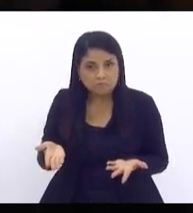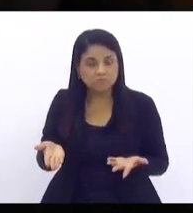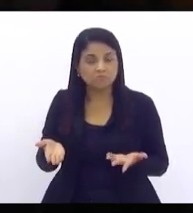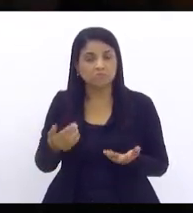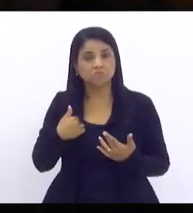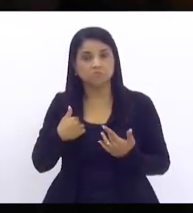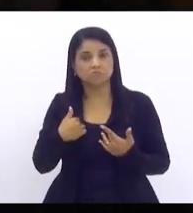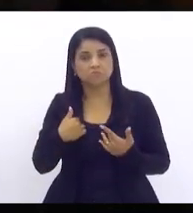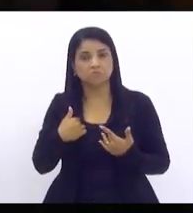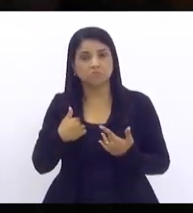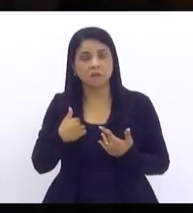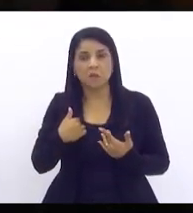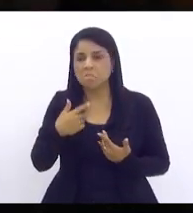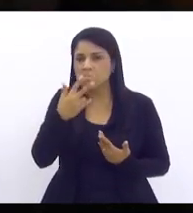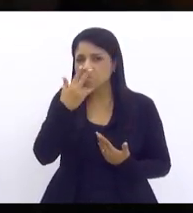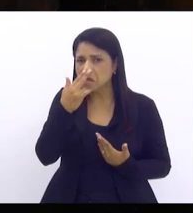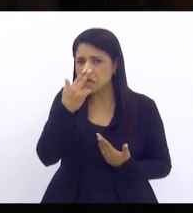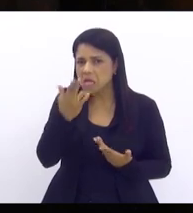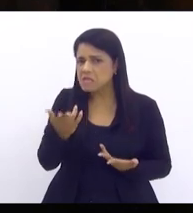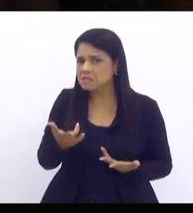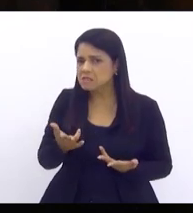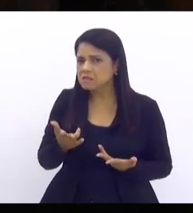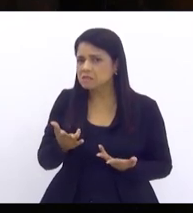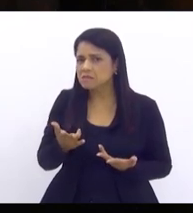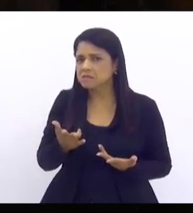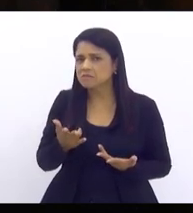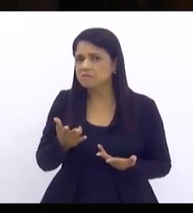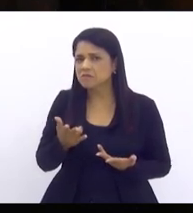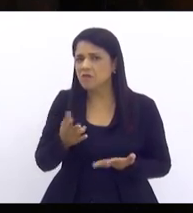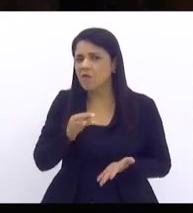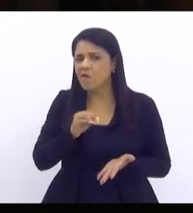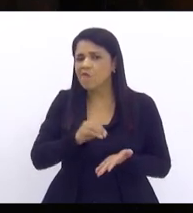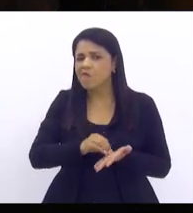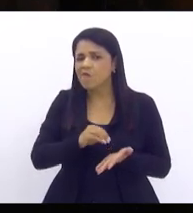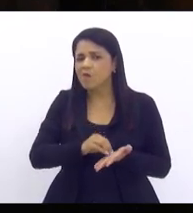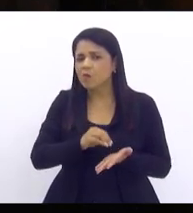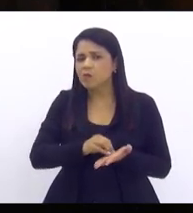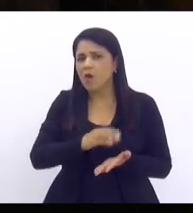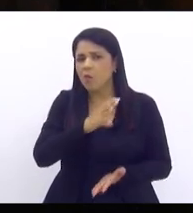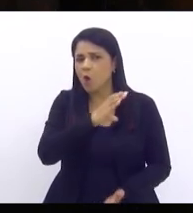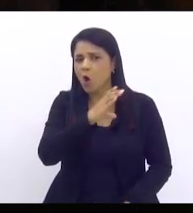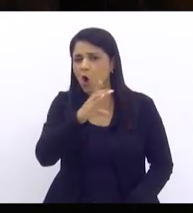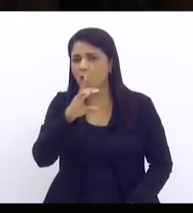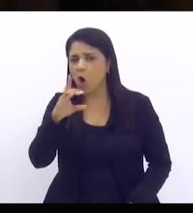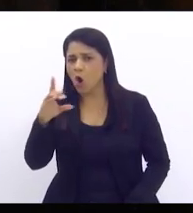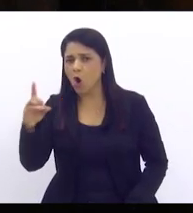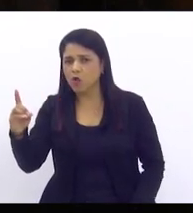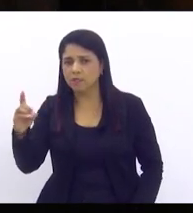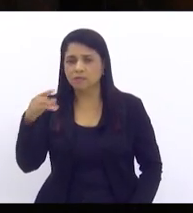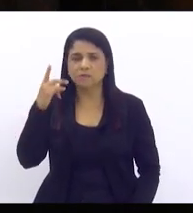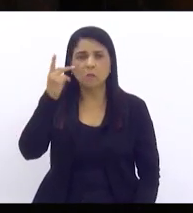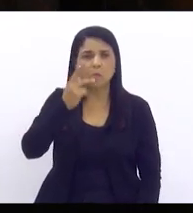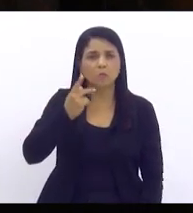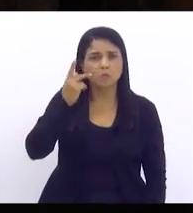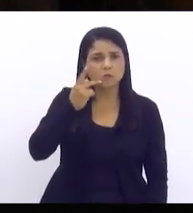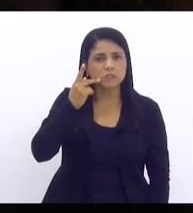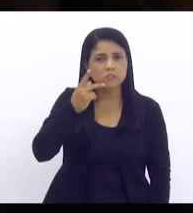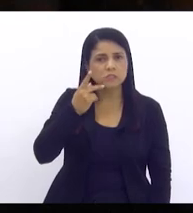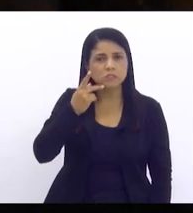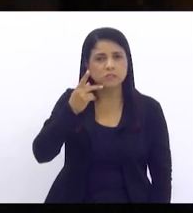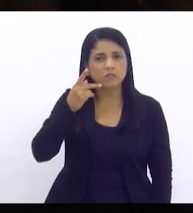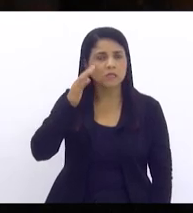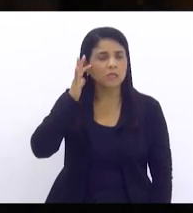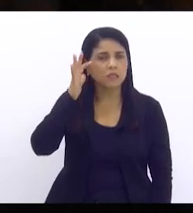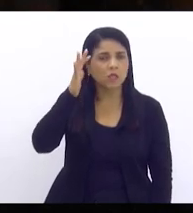Aparentemente, estaria faltando uma coordenação político-ideológica no